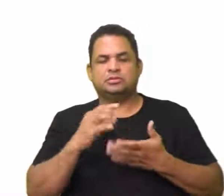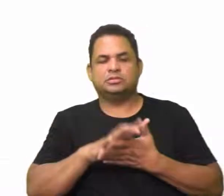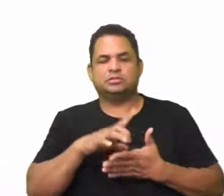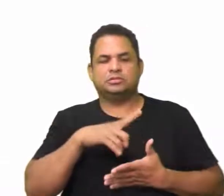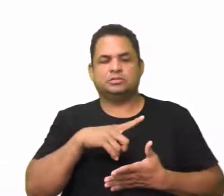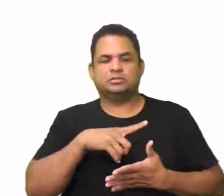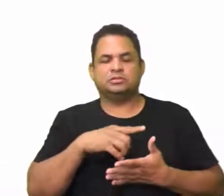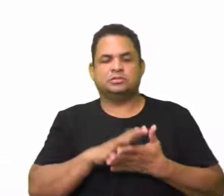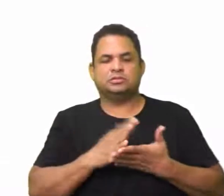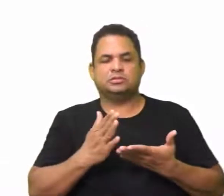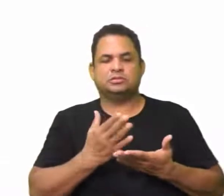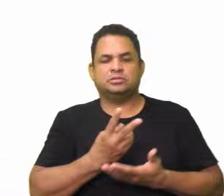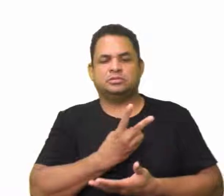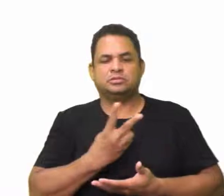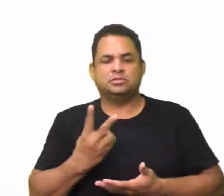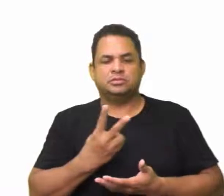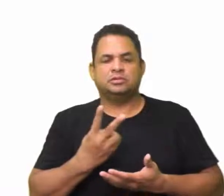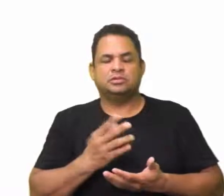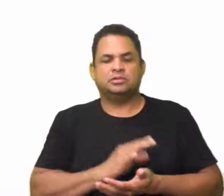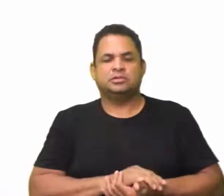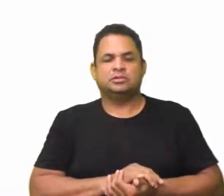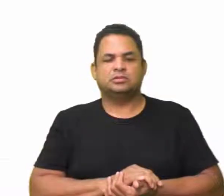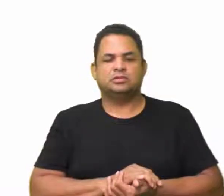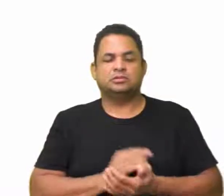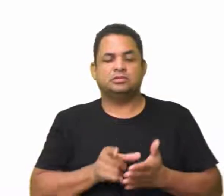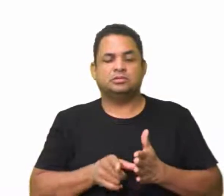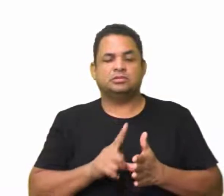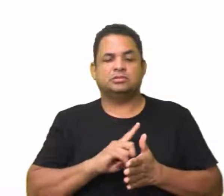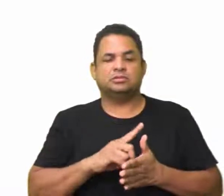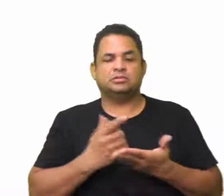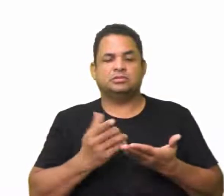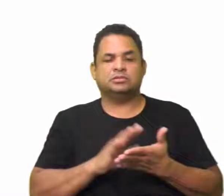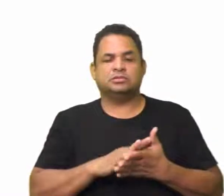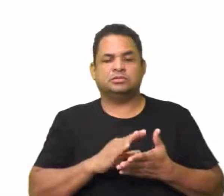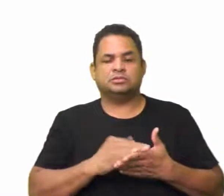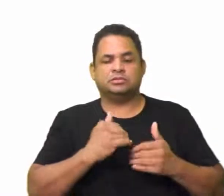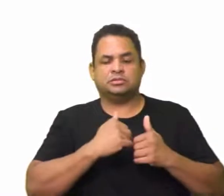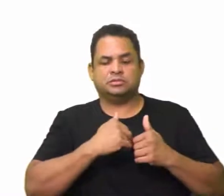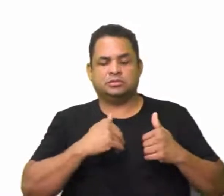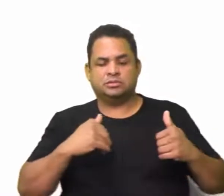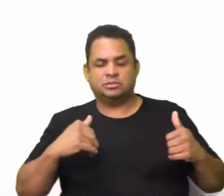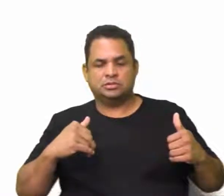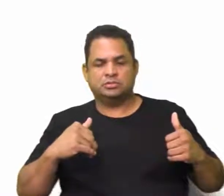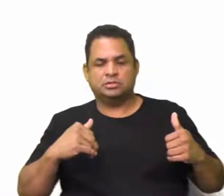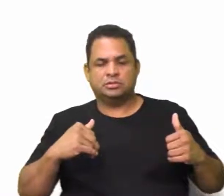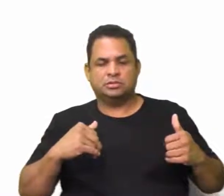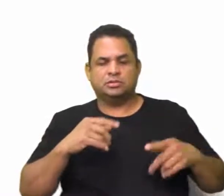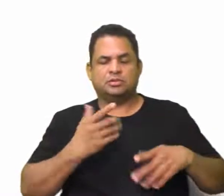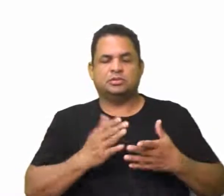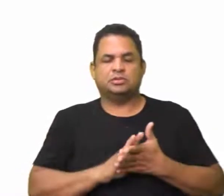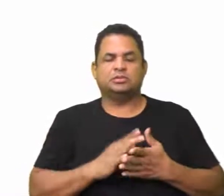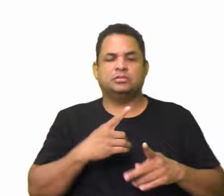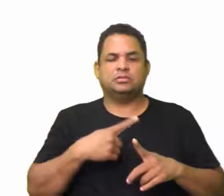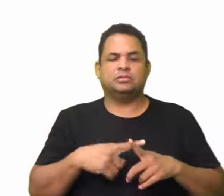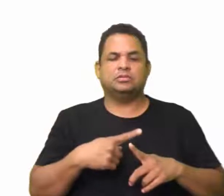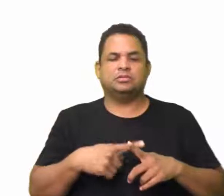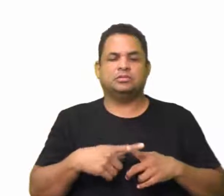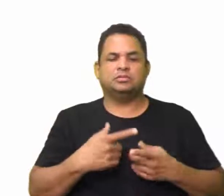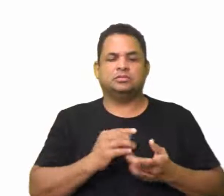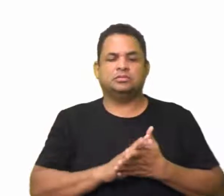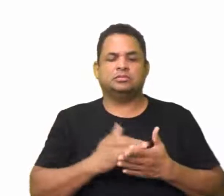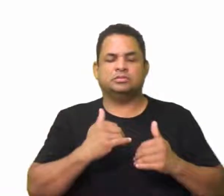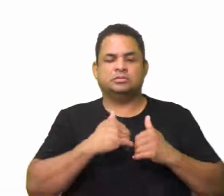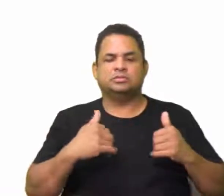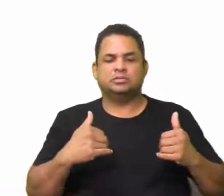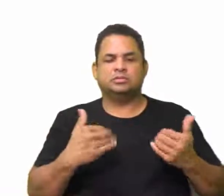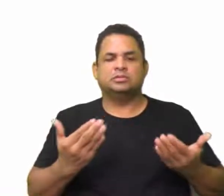caso, bastou as duas estarem juntas. Antes de você retirar o corpo condutor, você tem que separar. Por quê? Se você não separar, assim